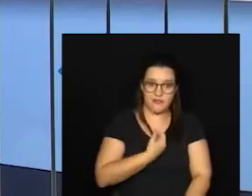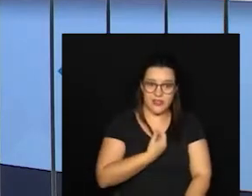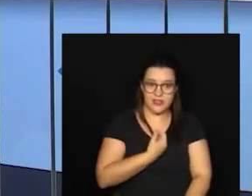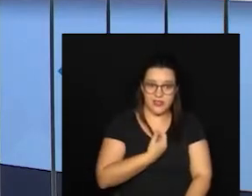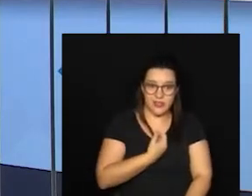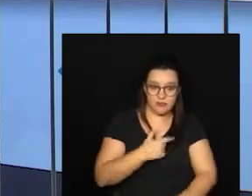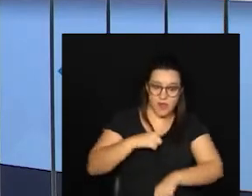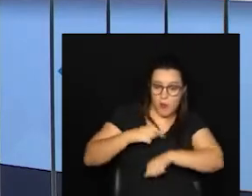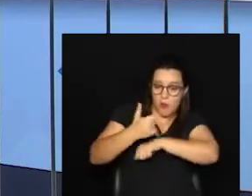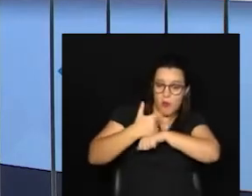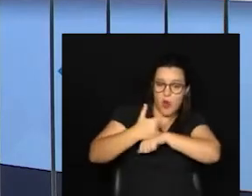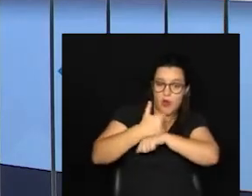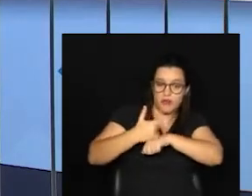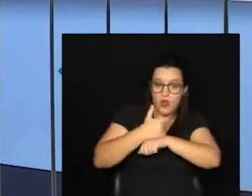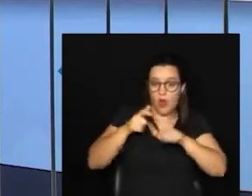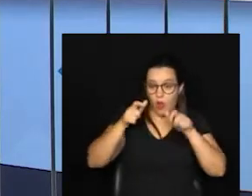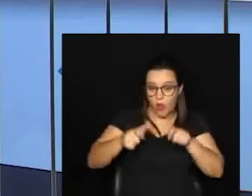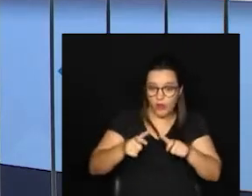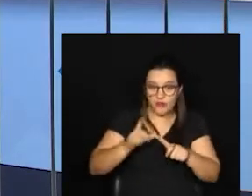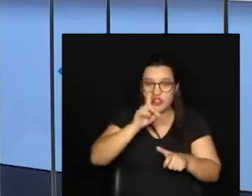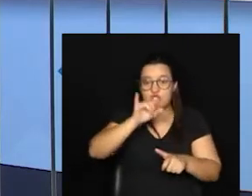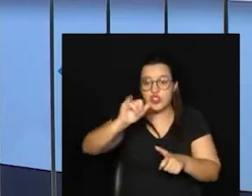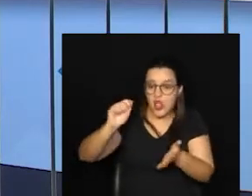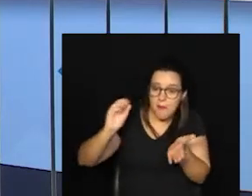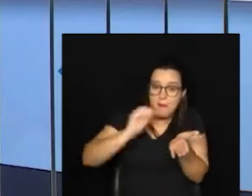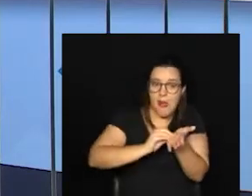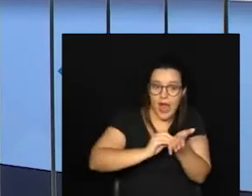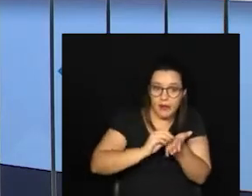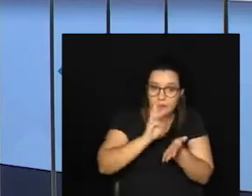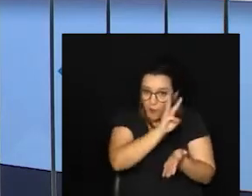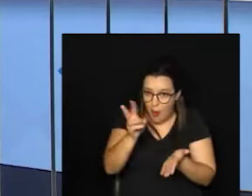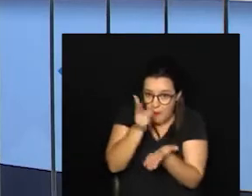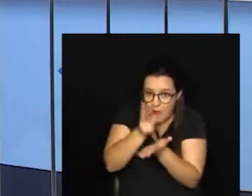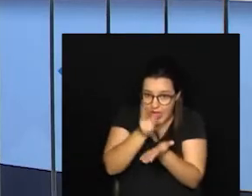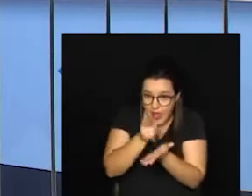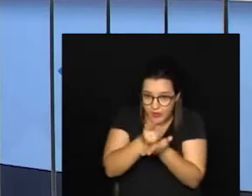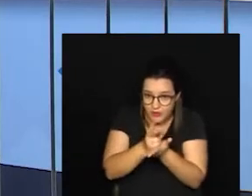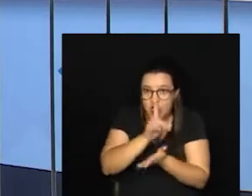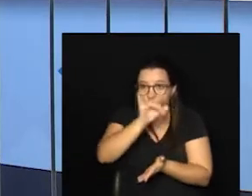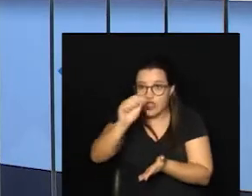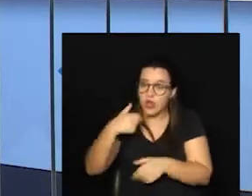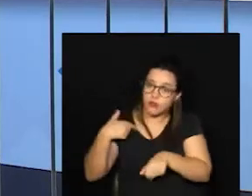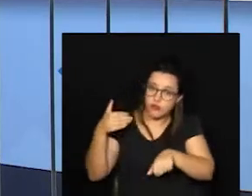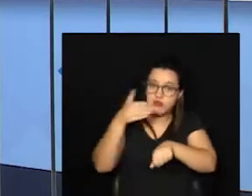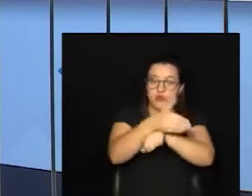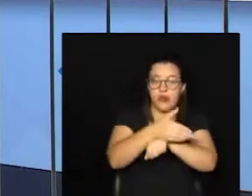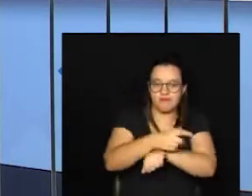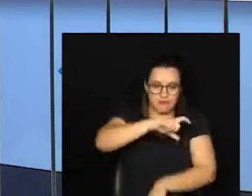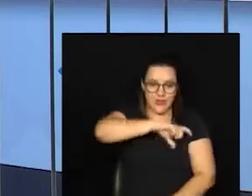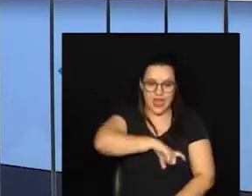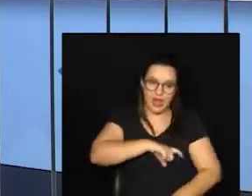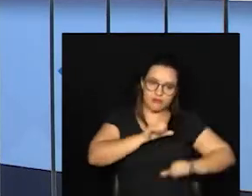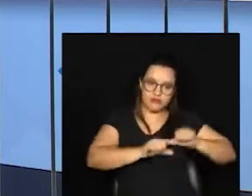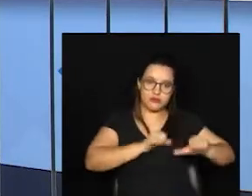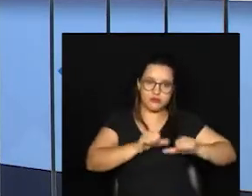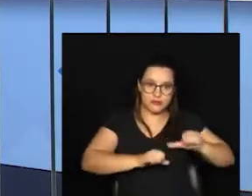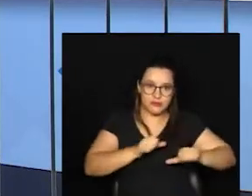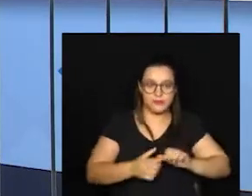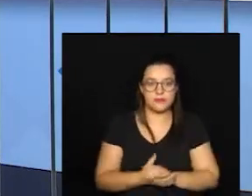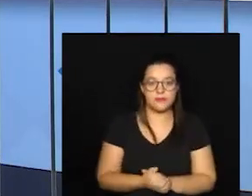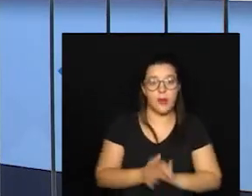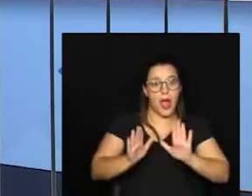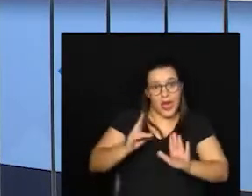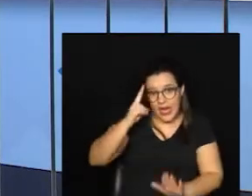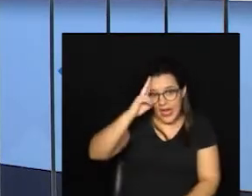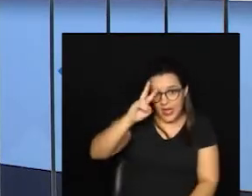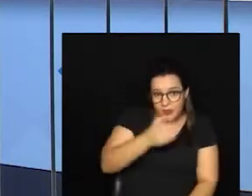profissional cadastrado, vai agendar pelo site e aí para tirar aí, para renovar essa carteira. Lembrando que